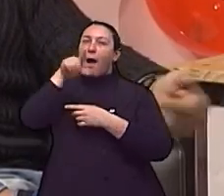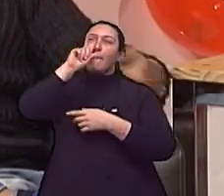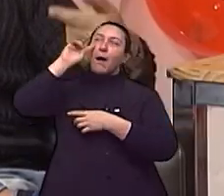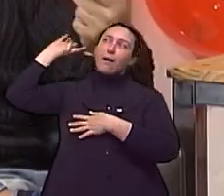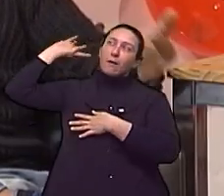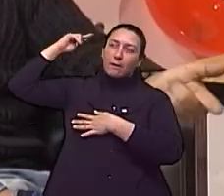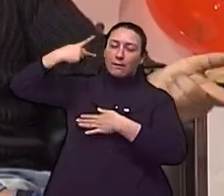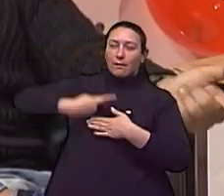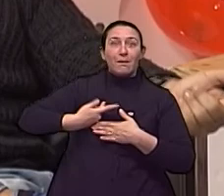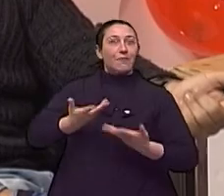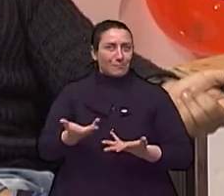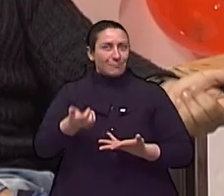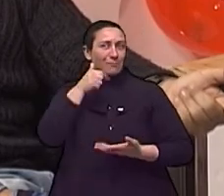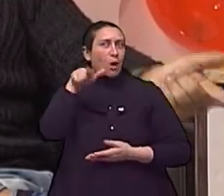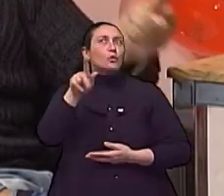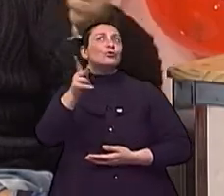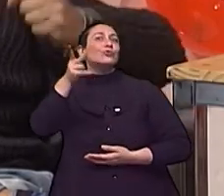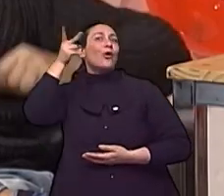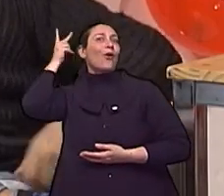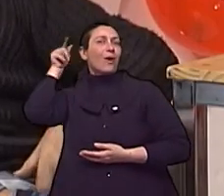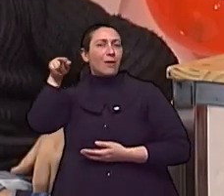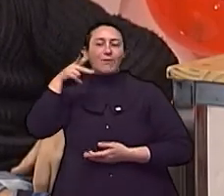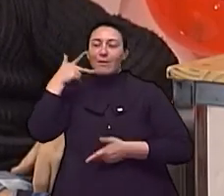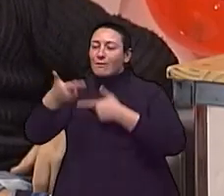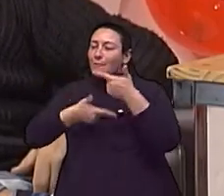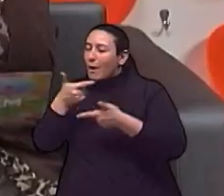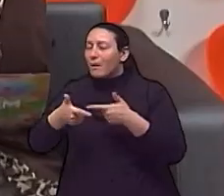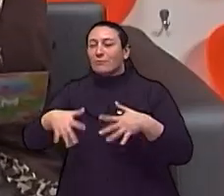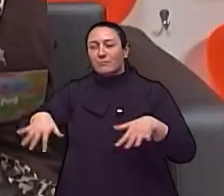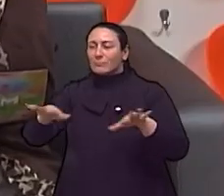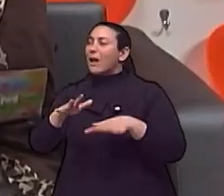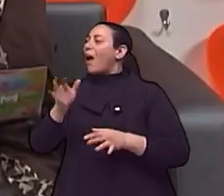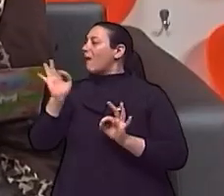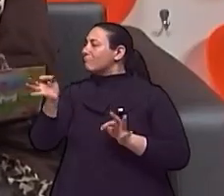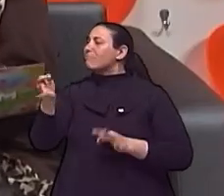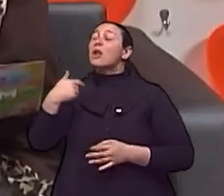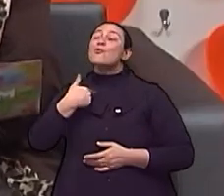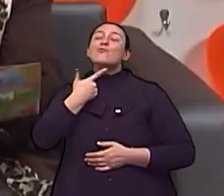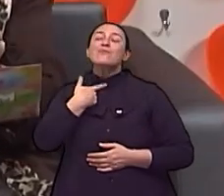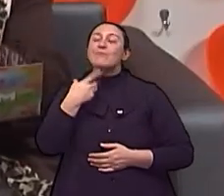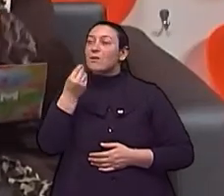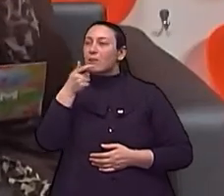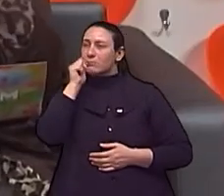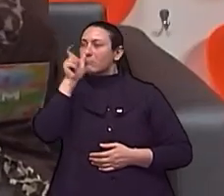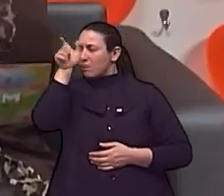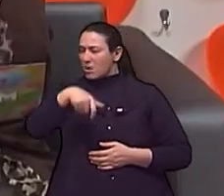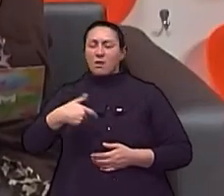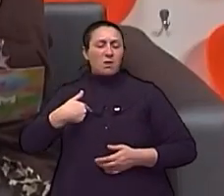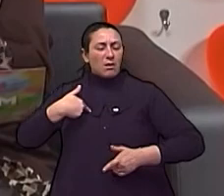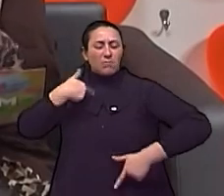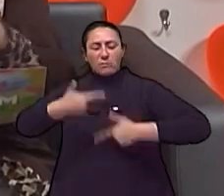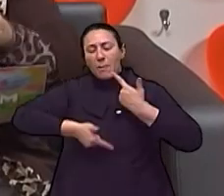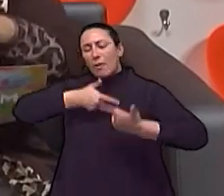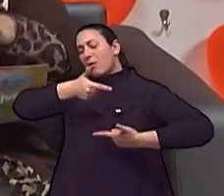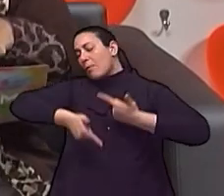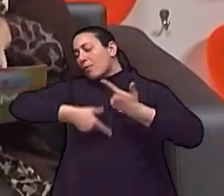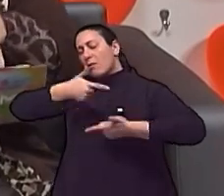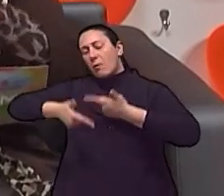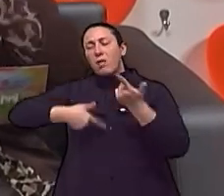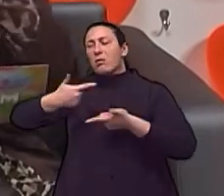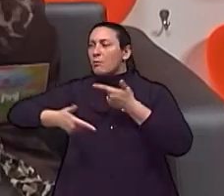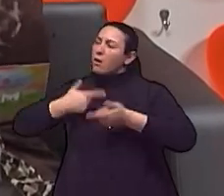familiar ela tá falando da história dela quando nós fala do que ela fala mas eu adorei cuida Ela disse assim aí assim trabalhei e fiz o meu